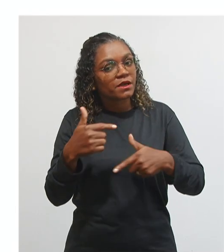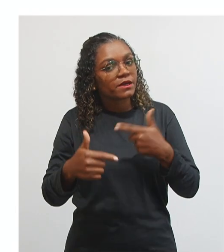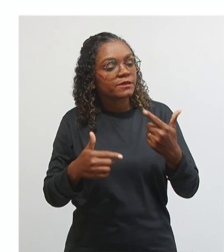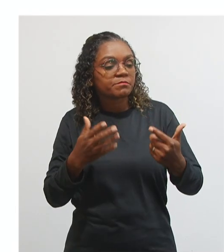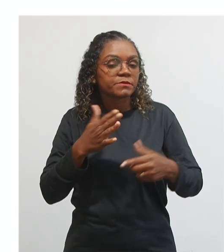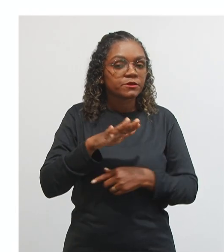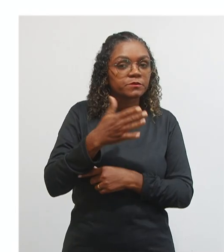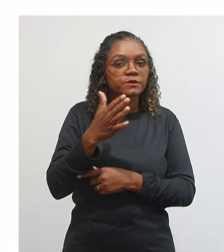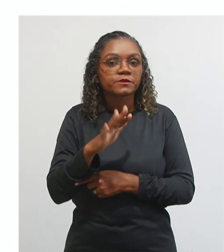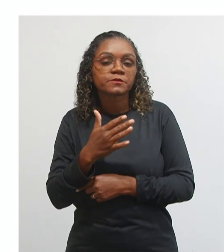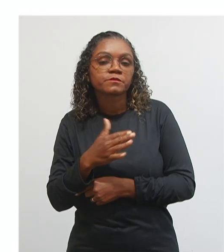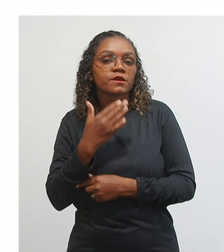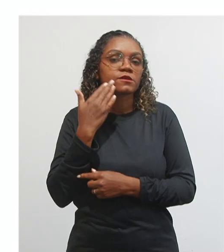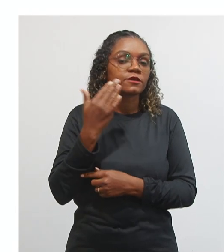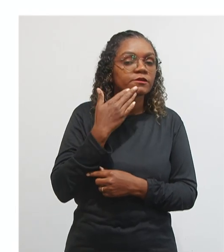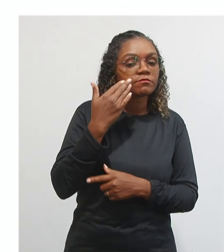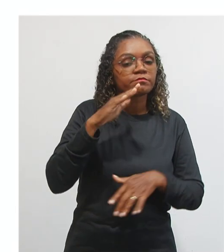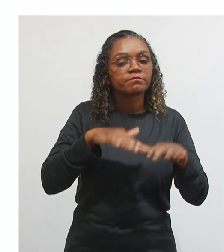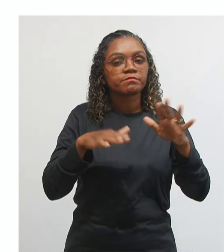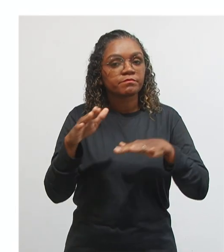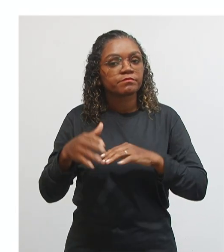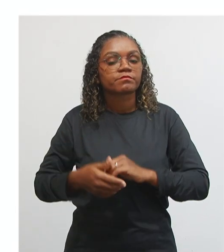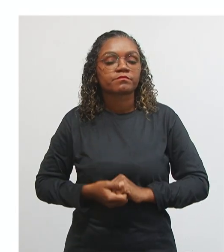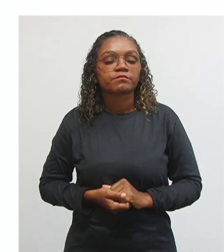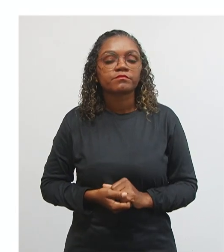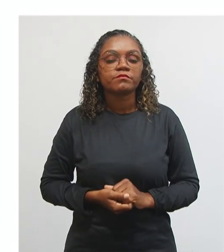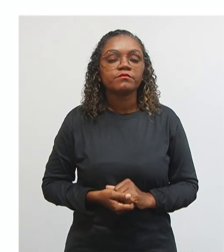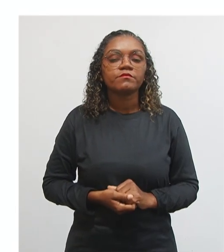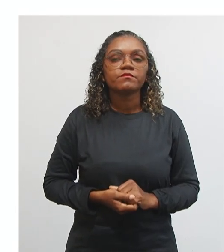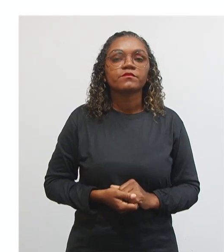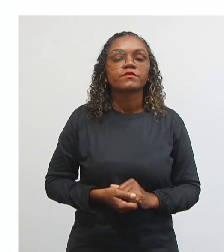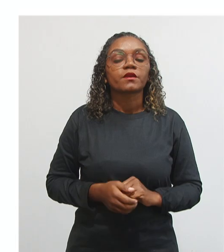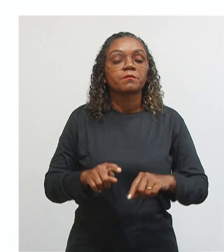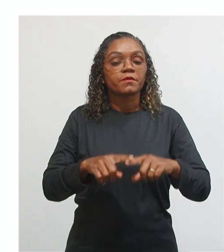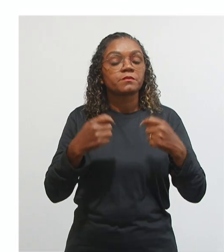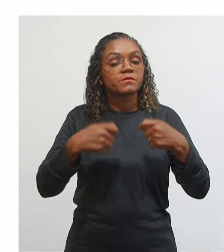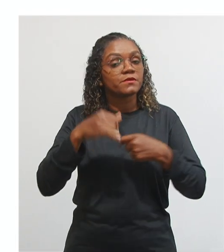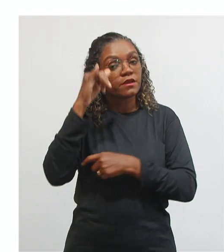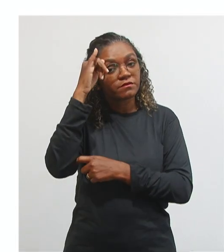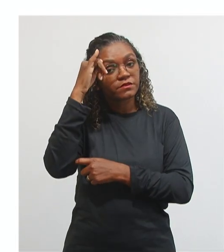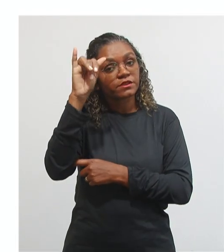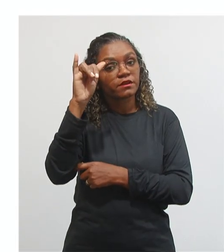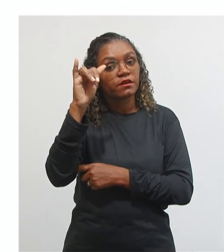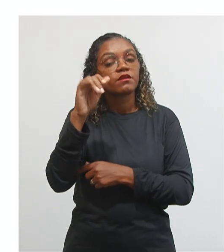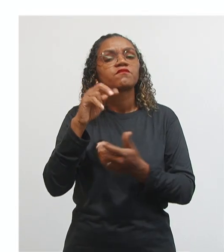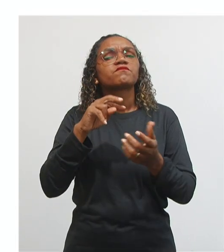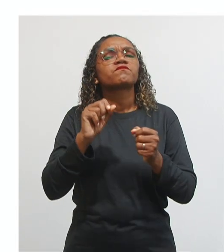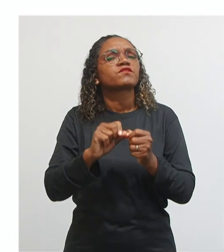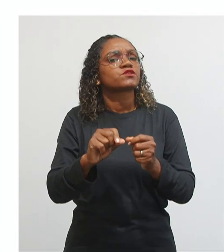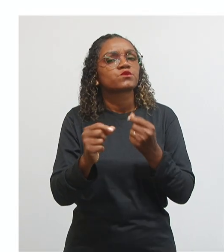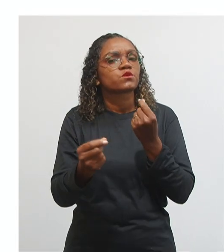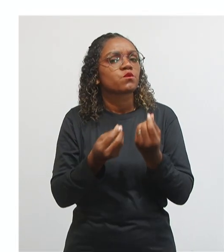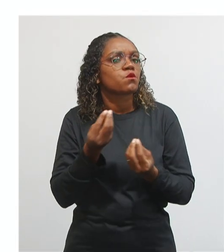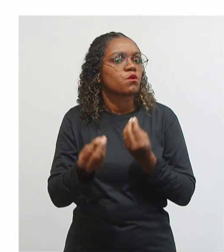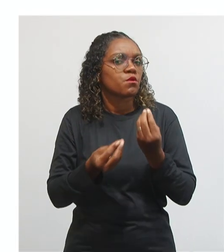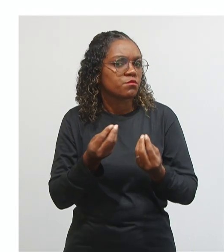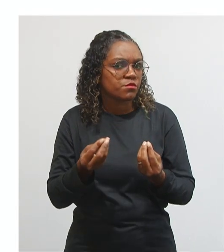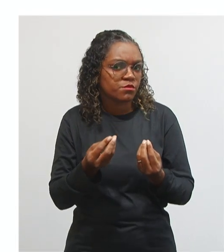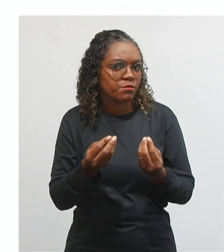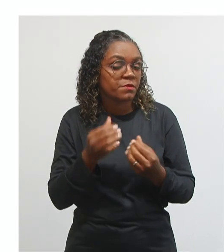defensoria você é bem atendida, na outra não é, enfim, né? Então, para evitar esse tipo de heterogeneidade ou